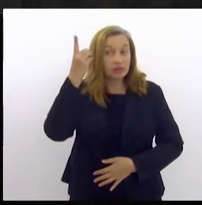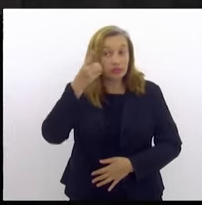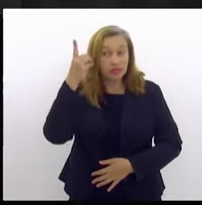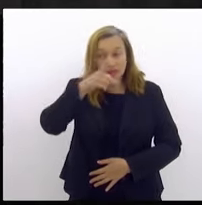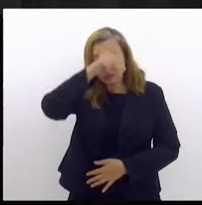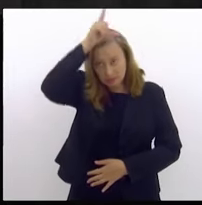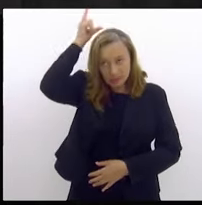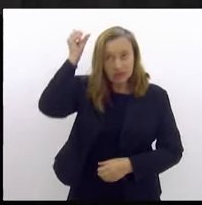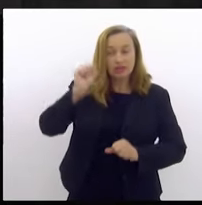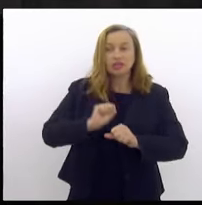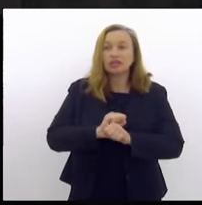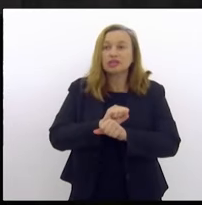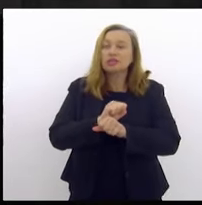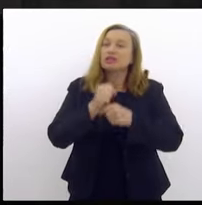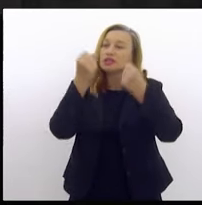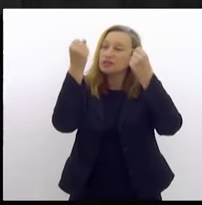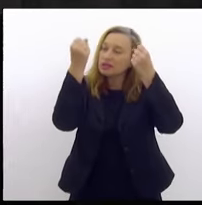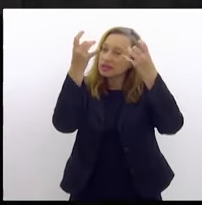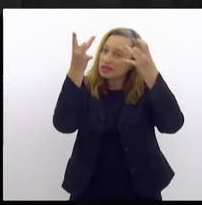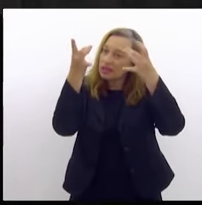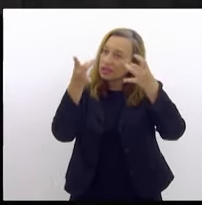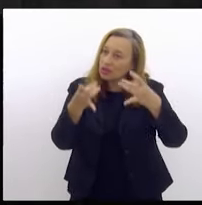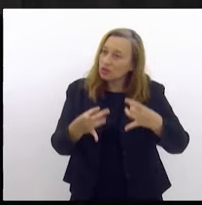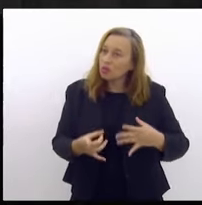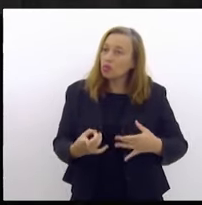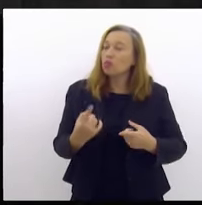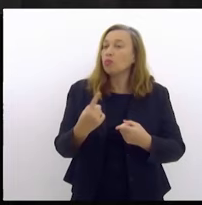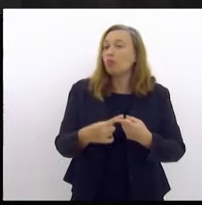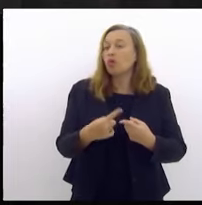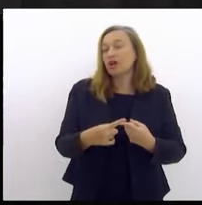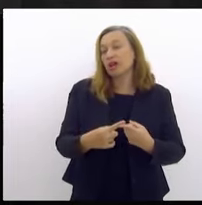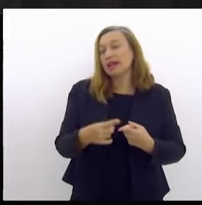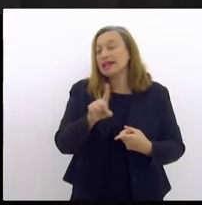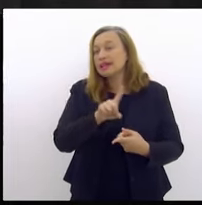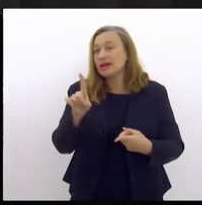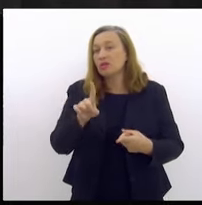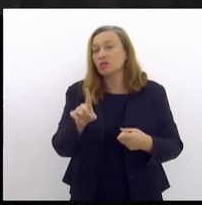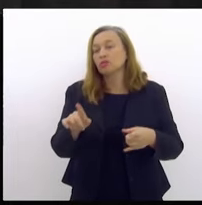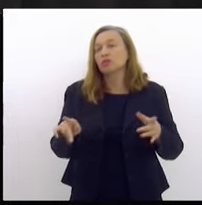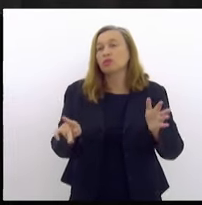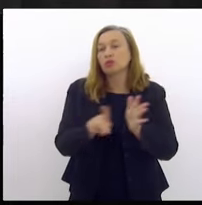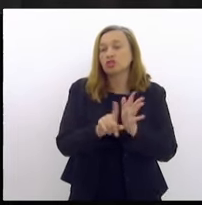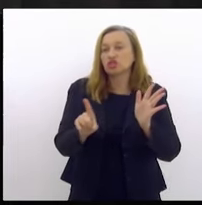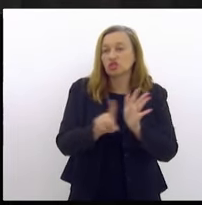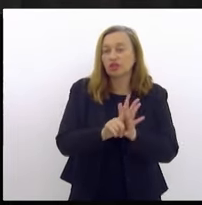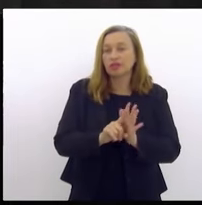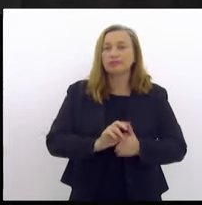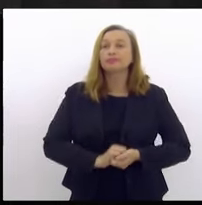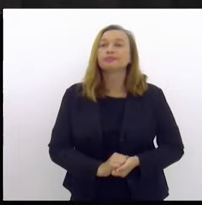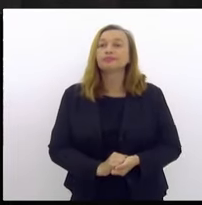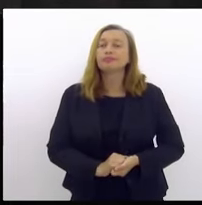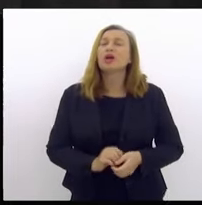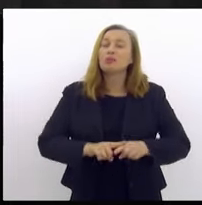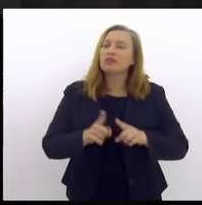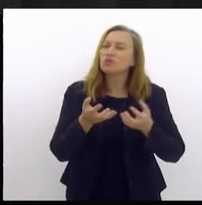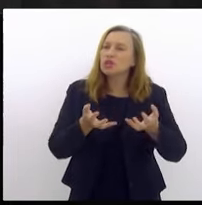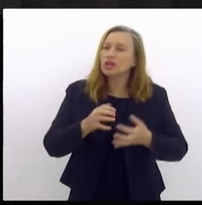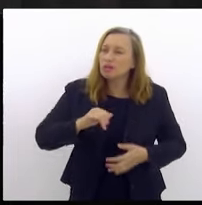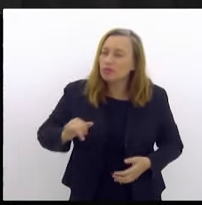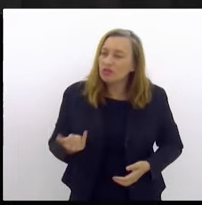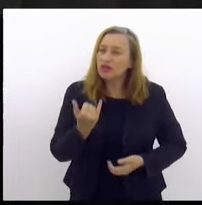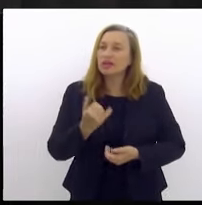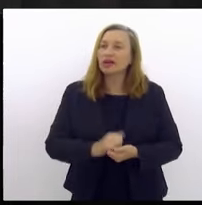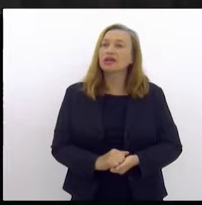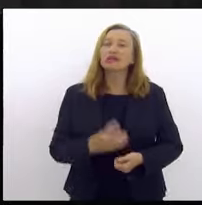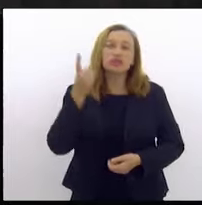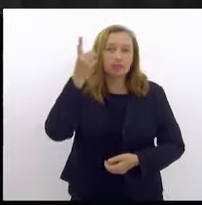muita clareza do porquê não desse projeto de lei vigorar. Mas eu queria aproveitar, já que o